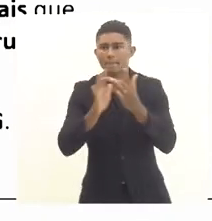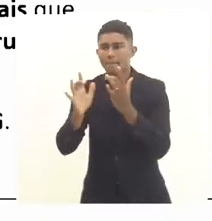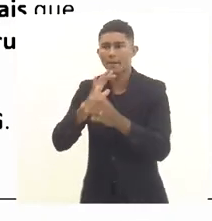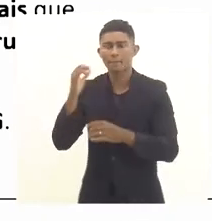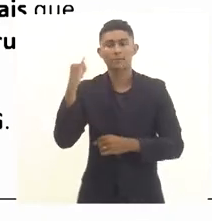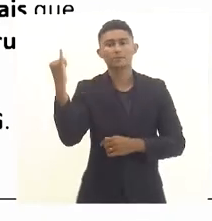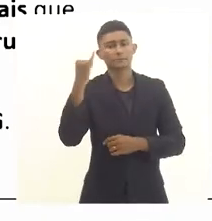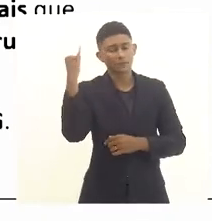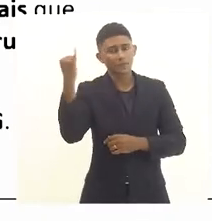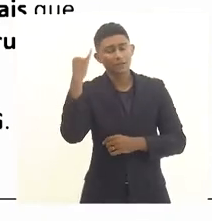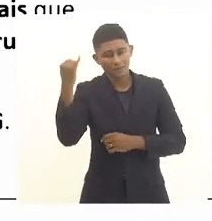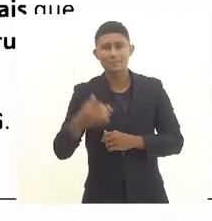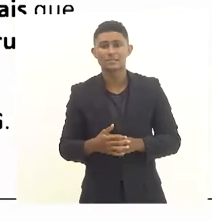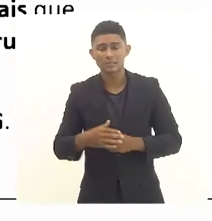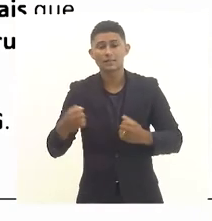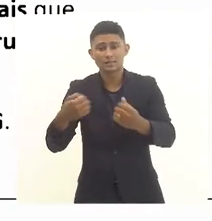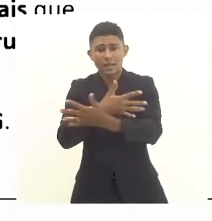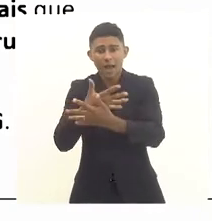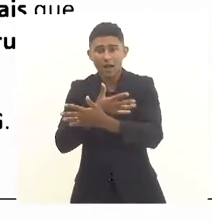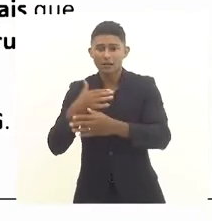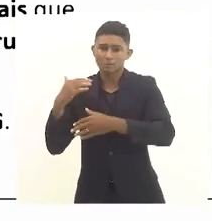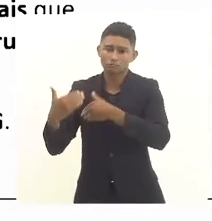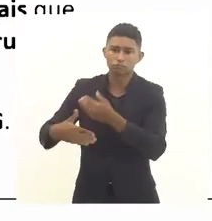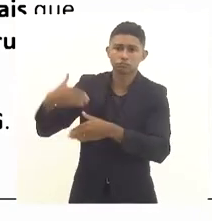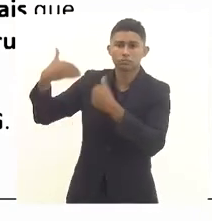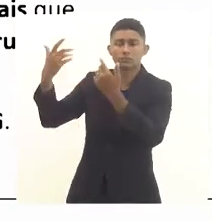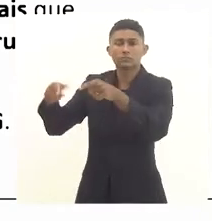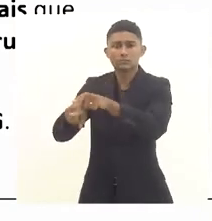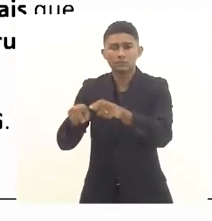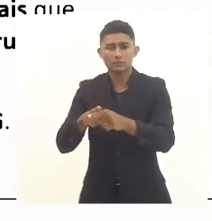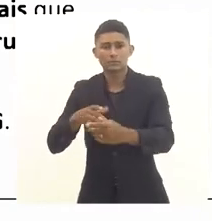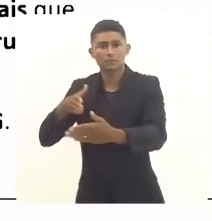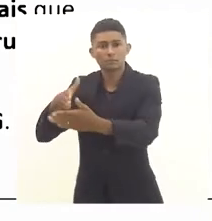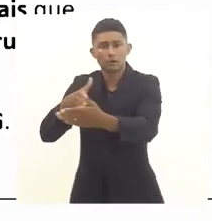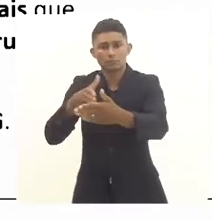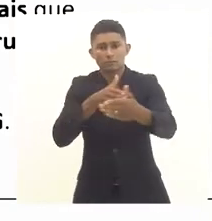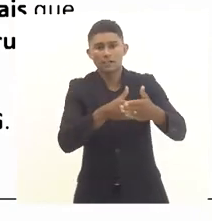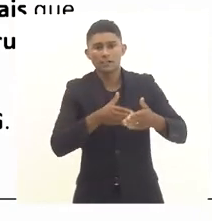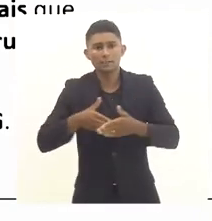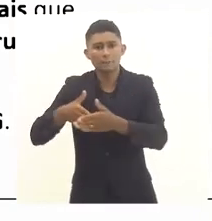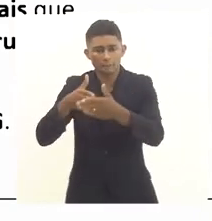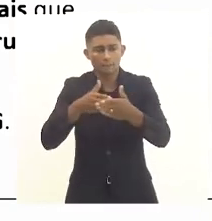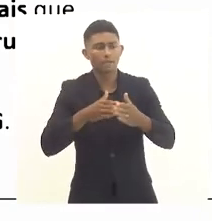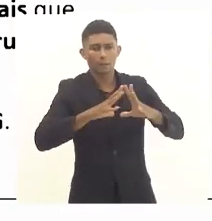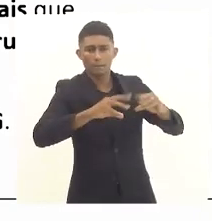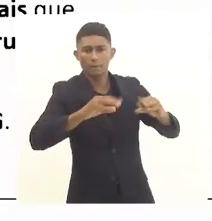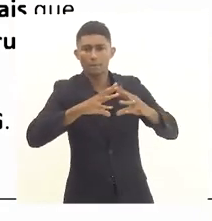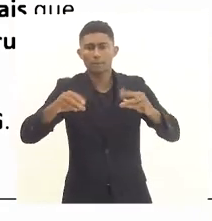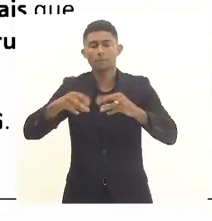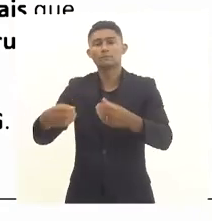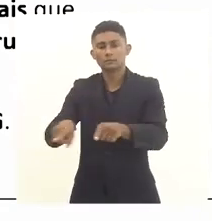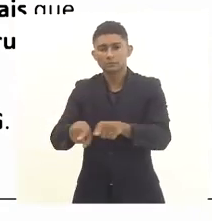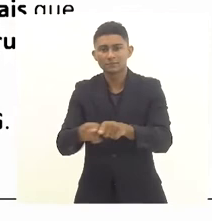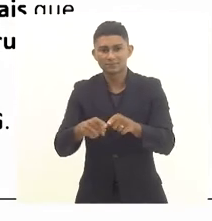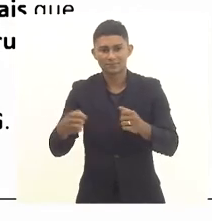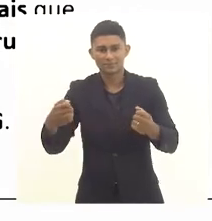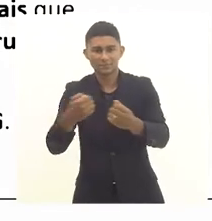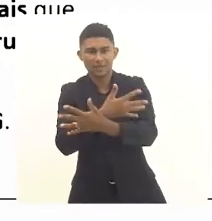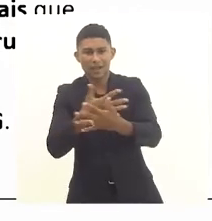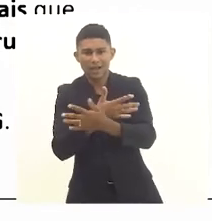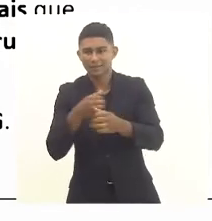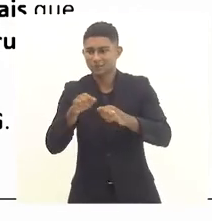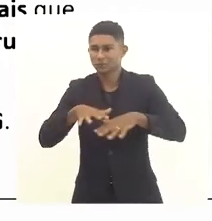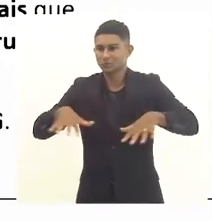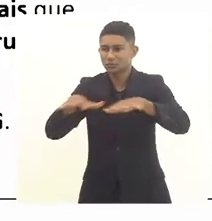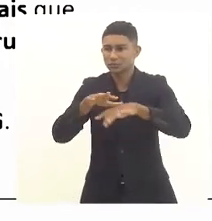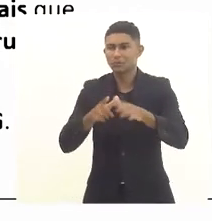importante para o desenvolvimento das cidades e atuamos na eliminação dessas barreiras legais no município. E preparamos as cidades para receber o 5G. Pode